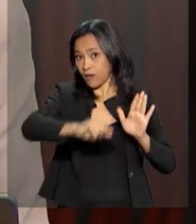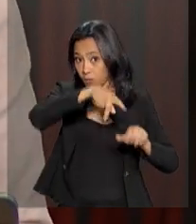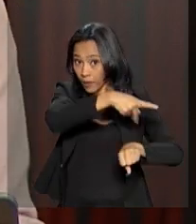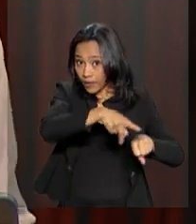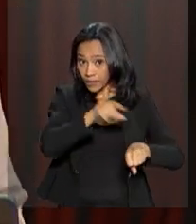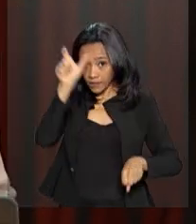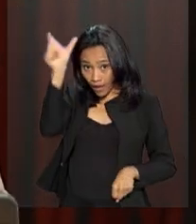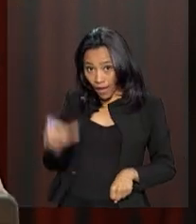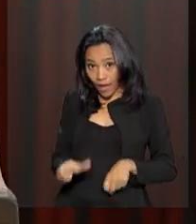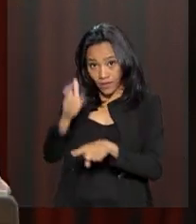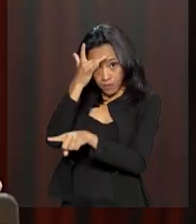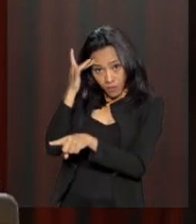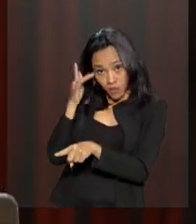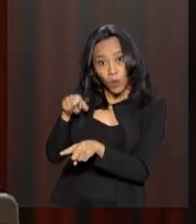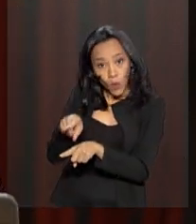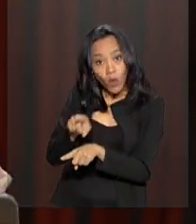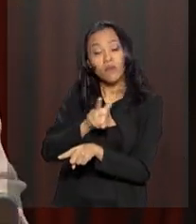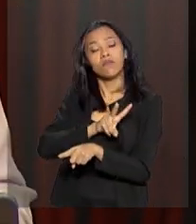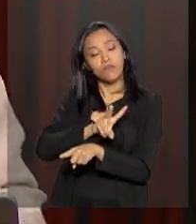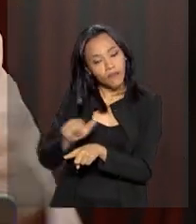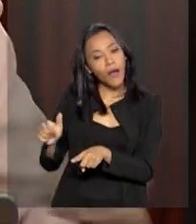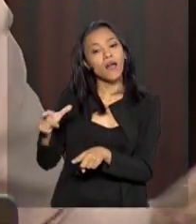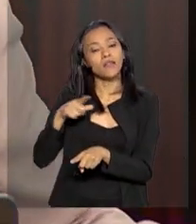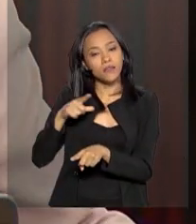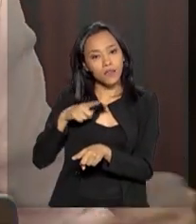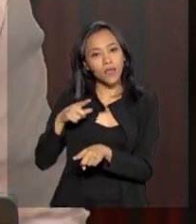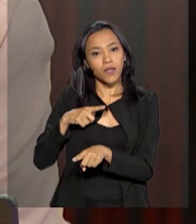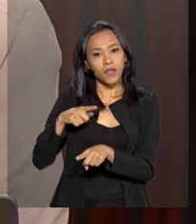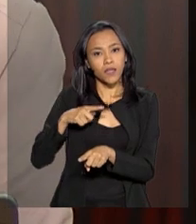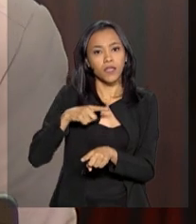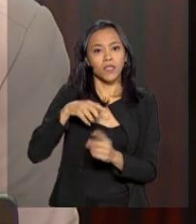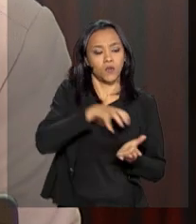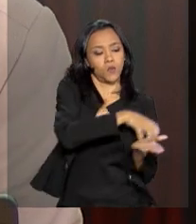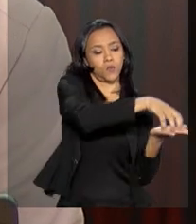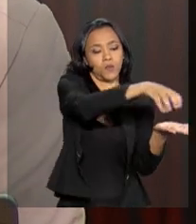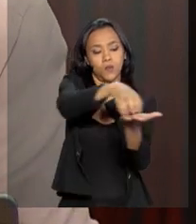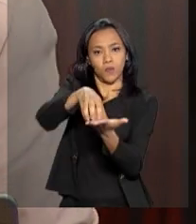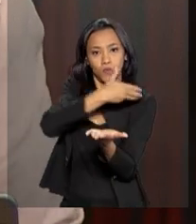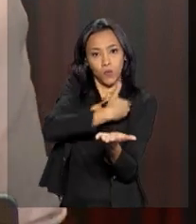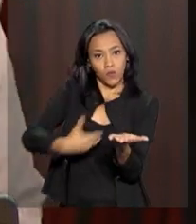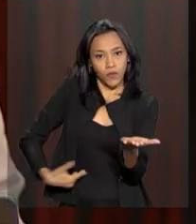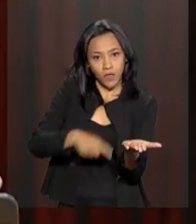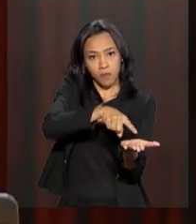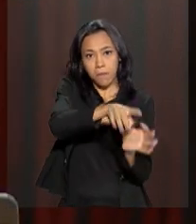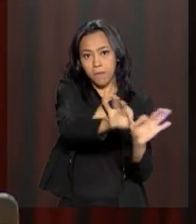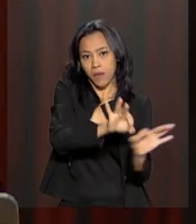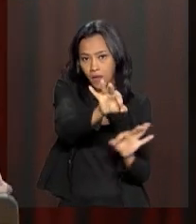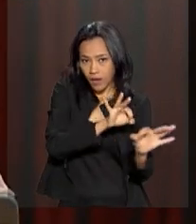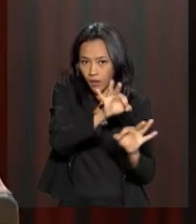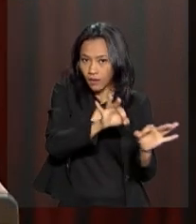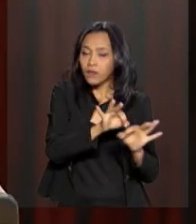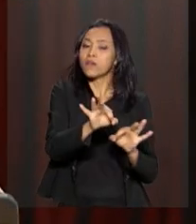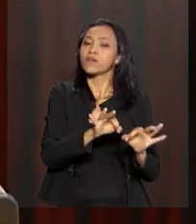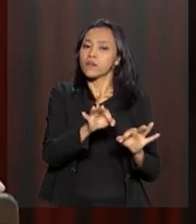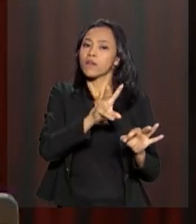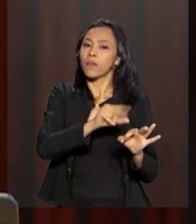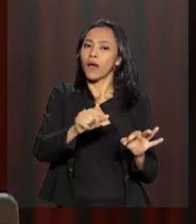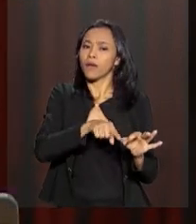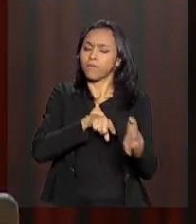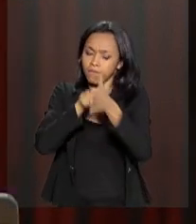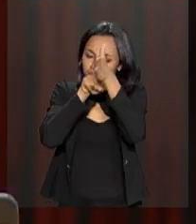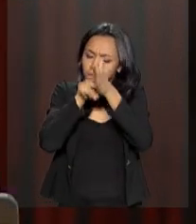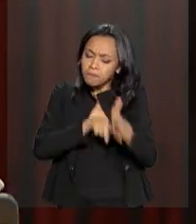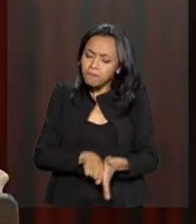esse cidadão encontrará instituições de estado preparadas para apuração